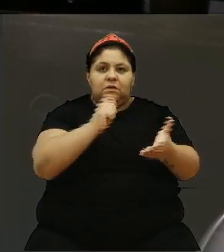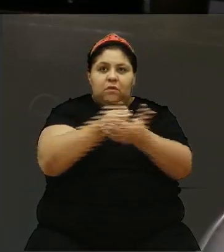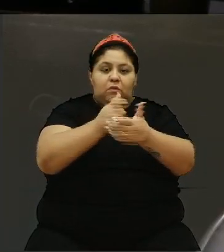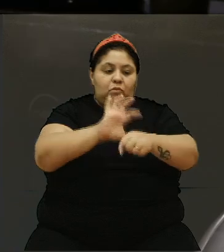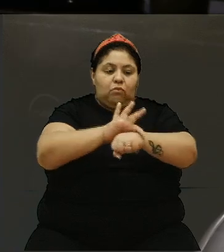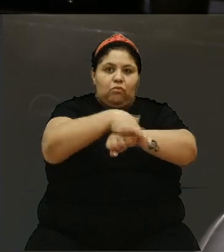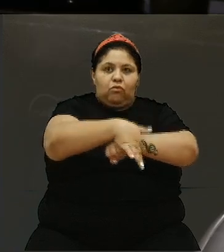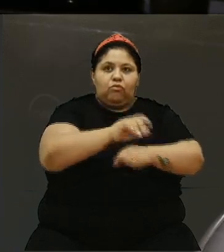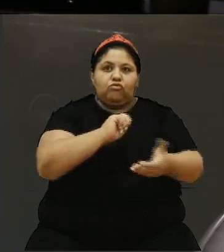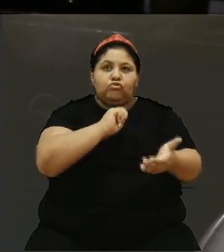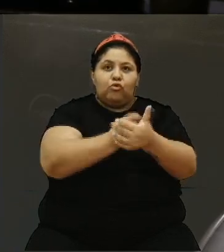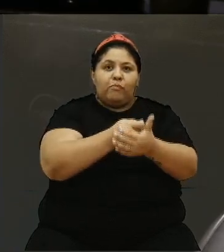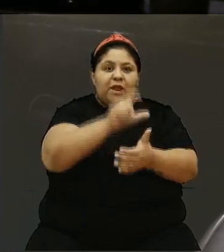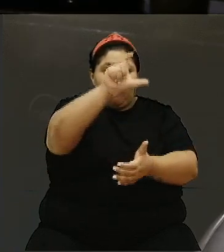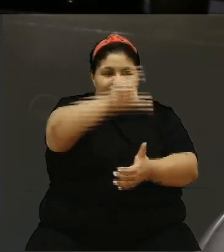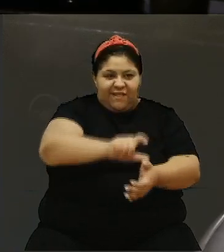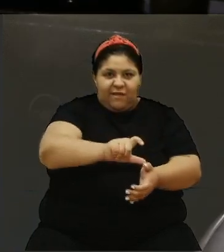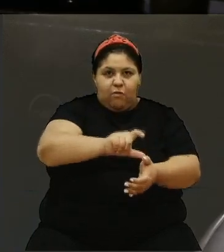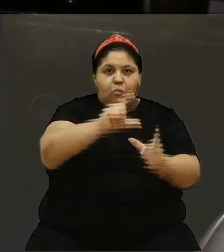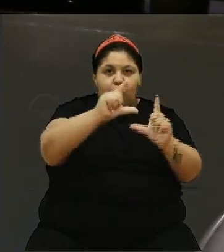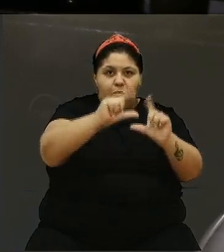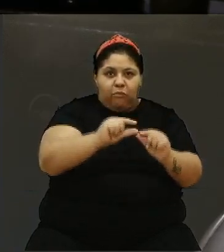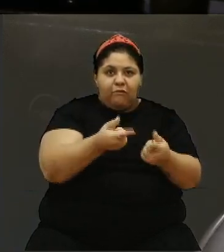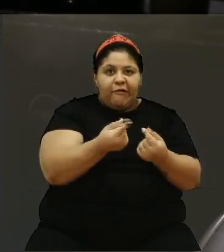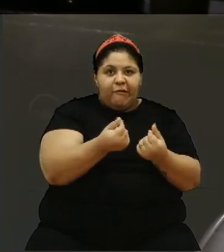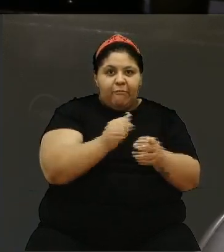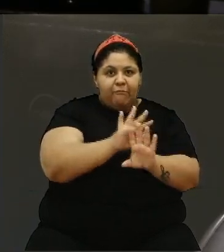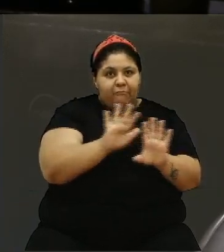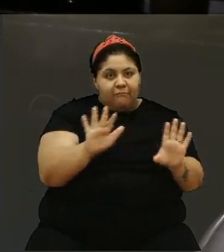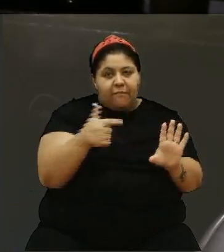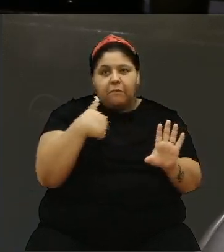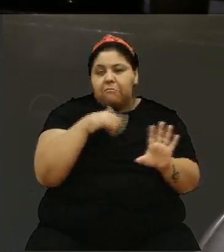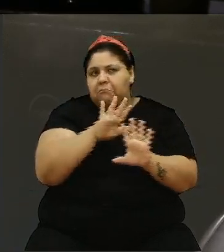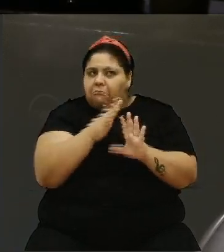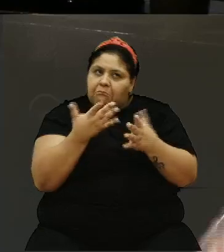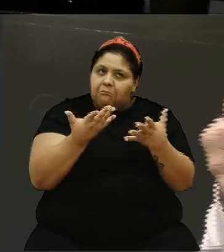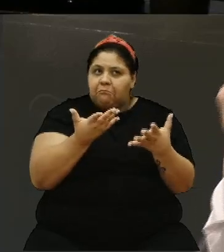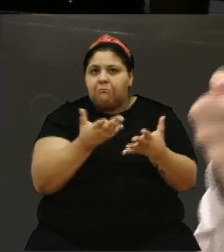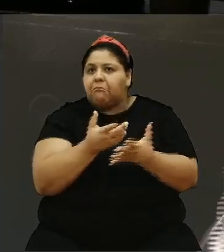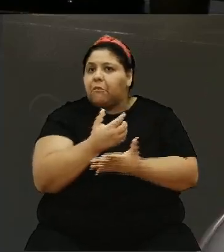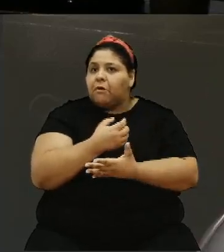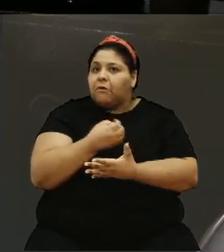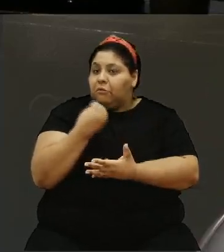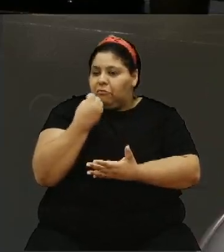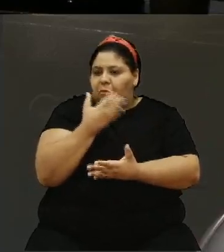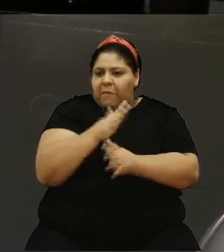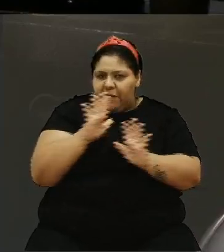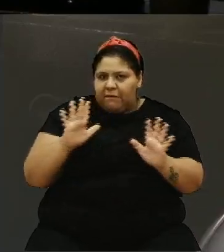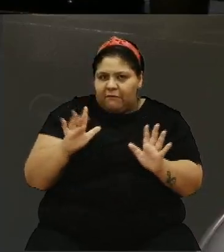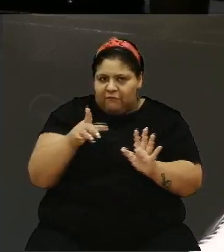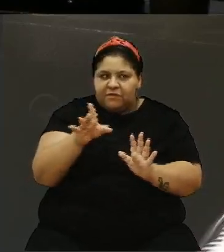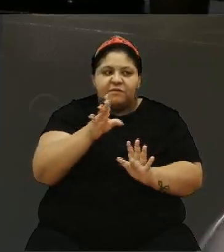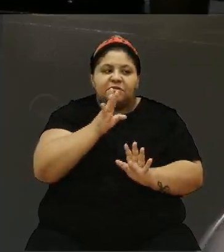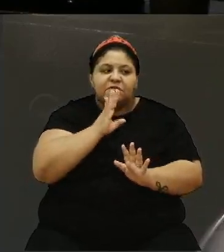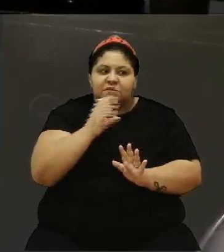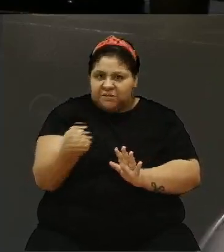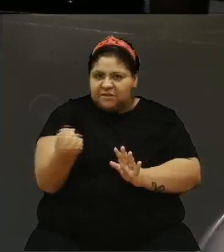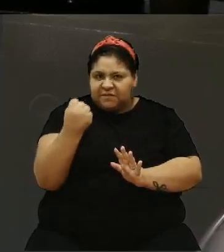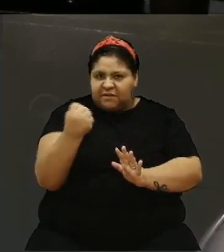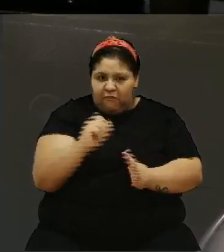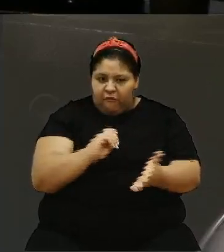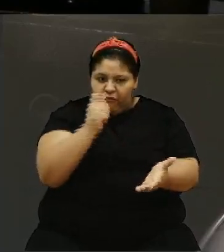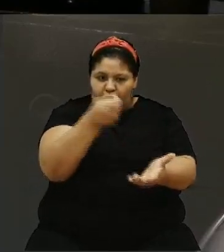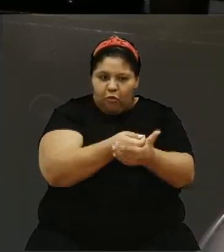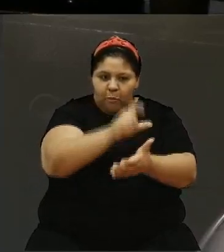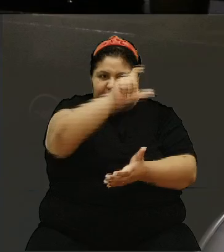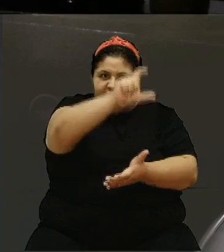no cartão da Renner é mais barato. E eu, bom, sou bem gringo, né? Vocês me conhecem. Falei, então vamos aí, vou comprar no